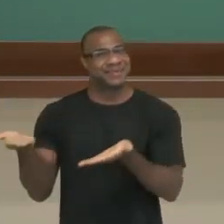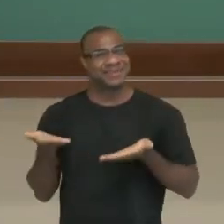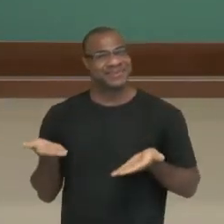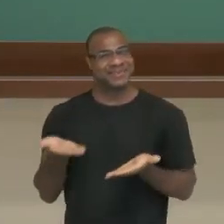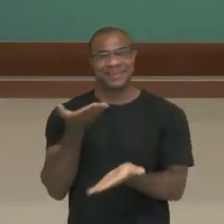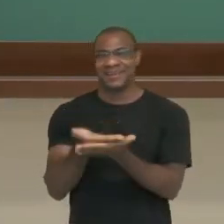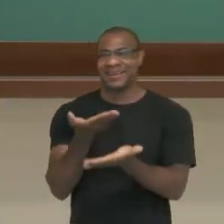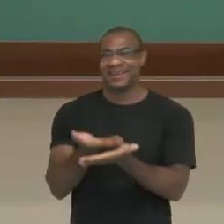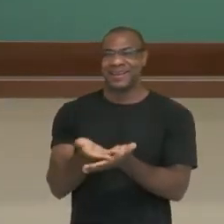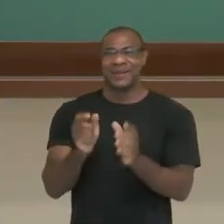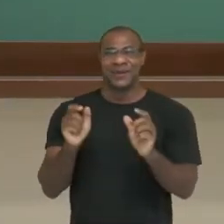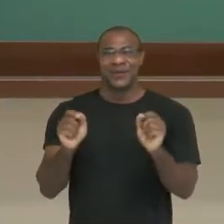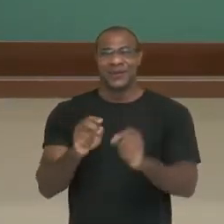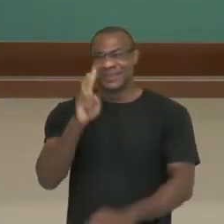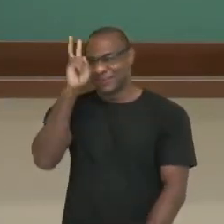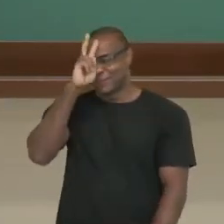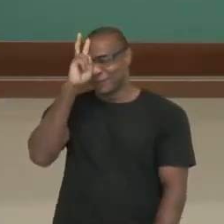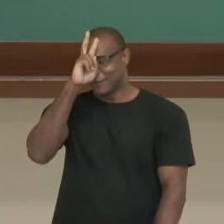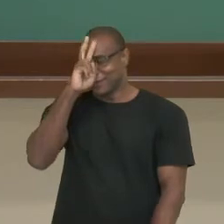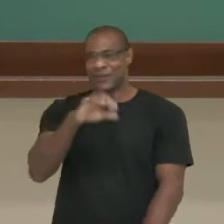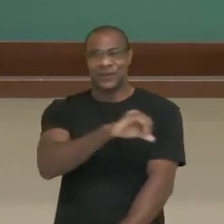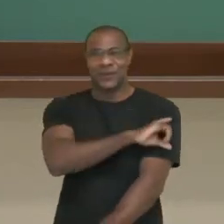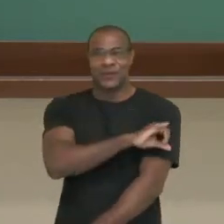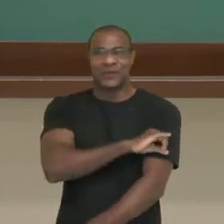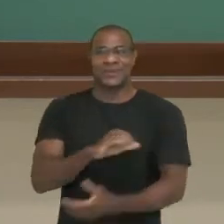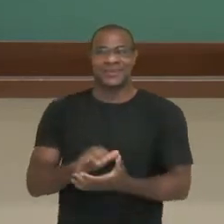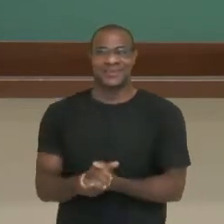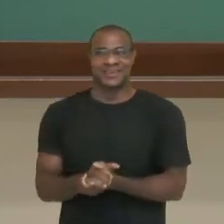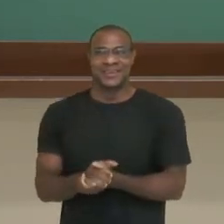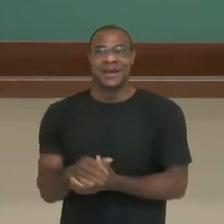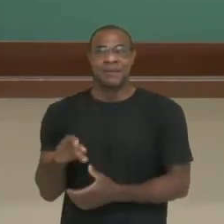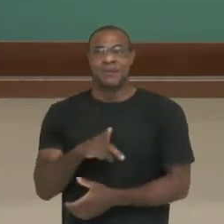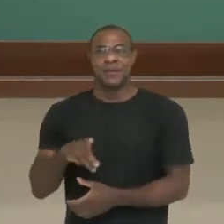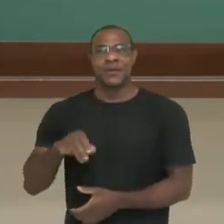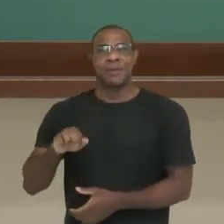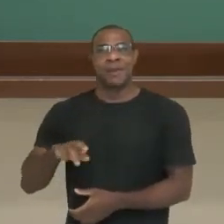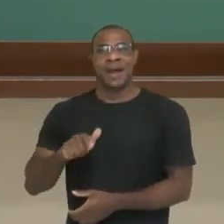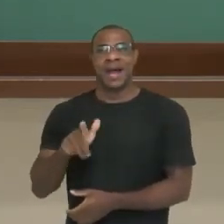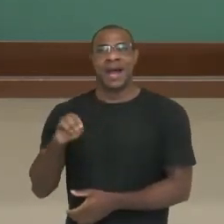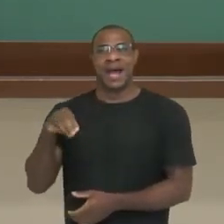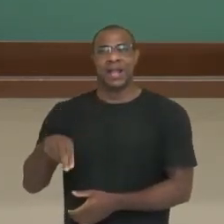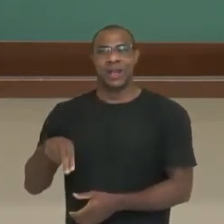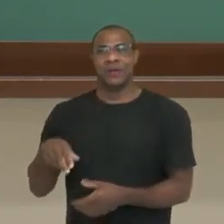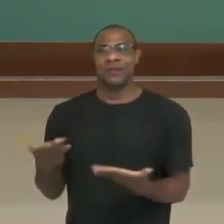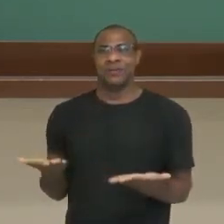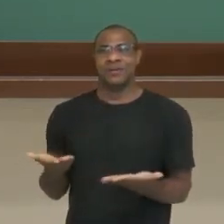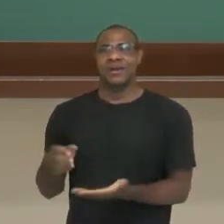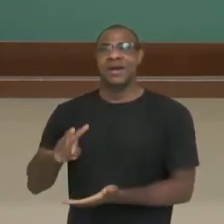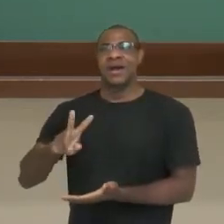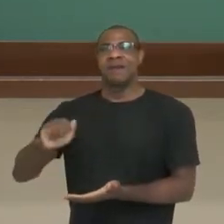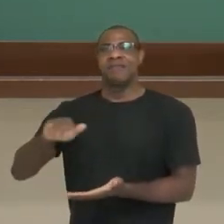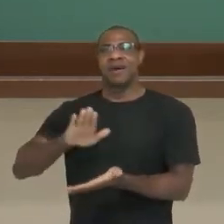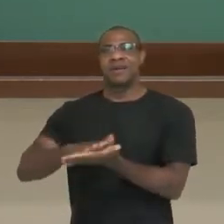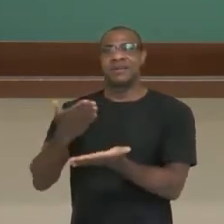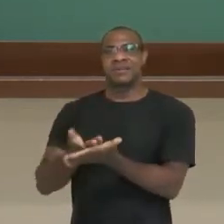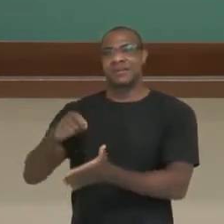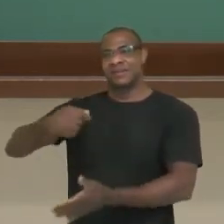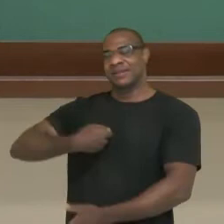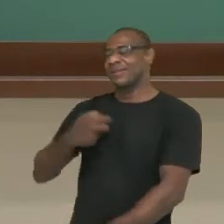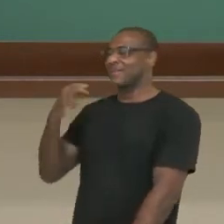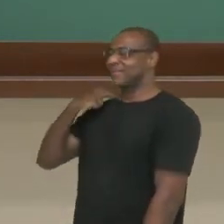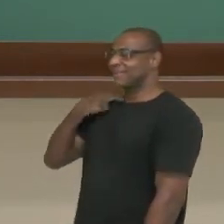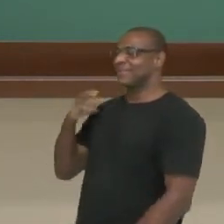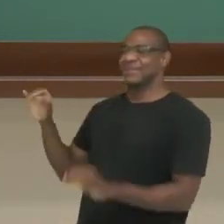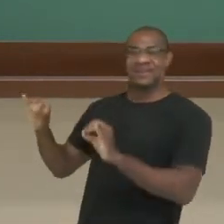Bem-vindos à nossa aula de História do nono ano. Eu sou o professor Marlon. O Val está aqui com a gente. Dê um oi para